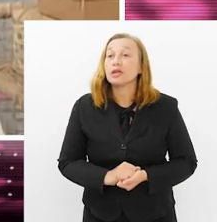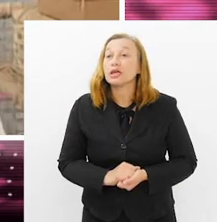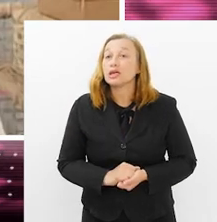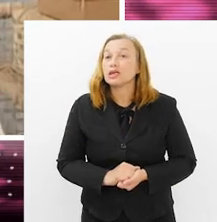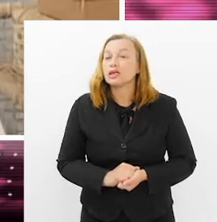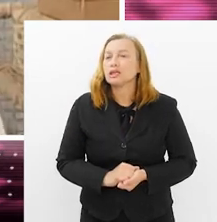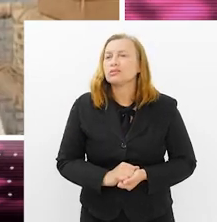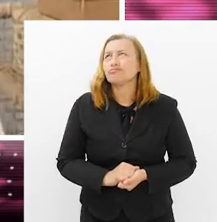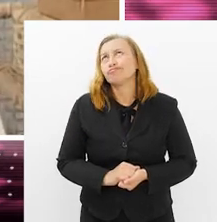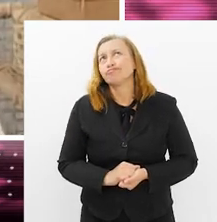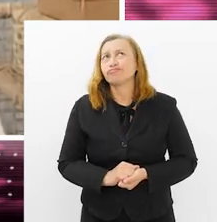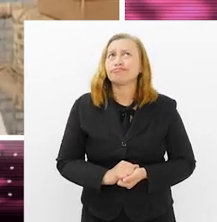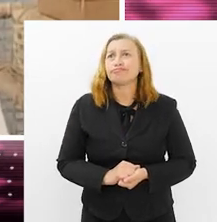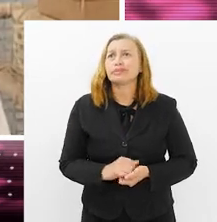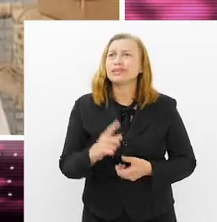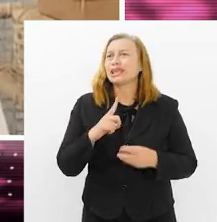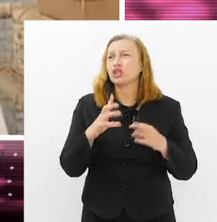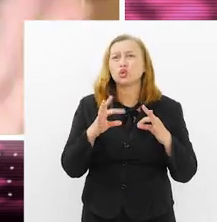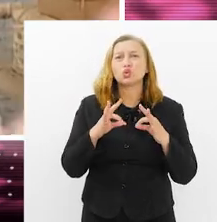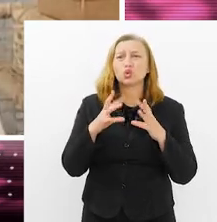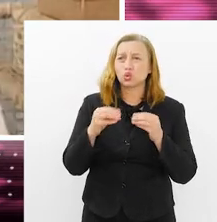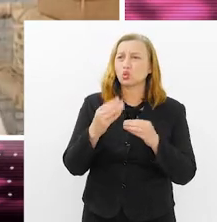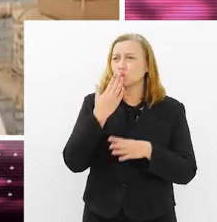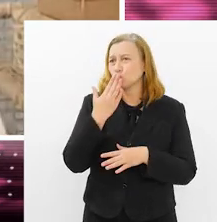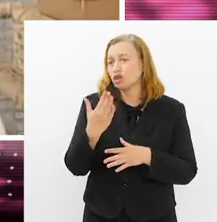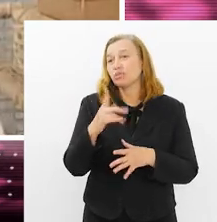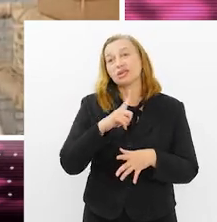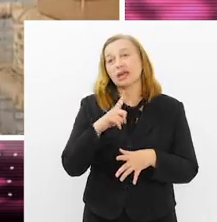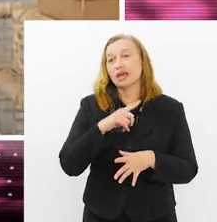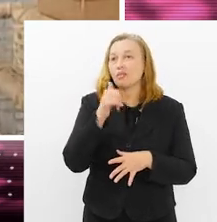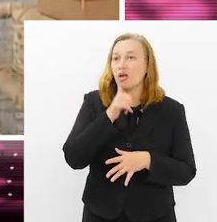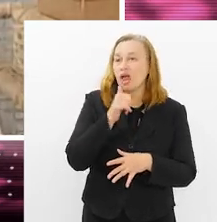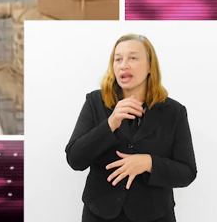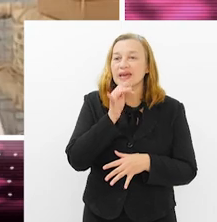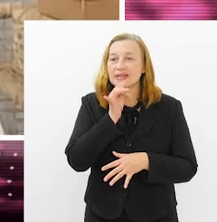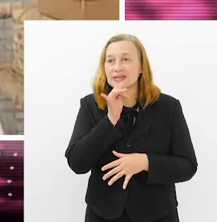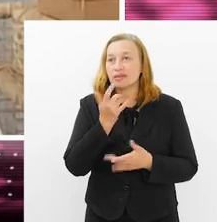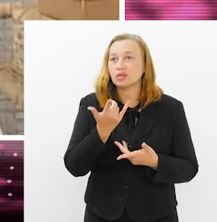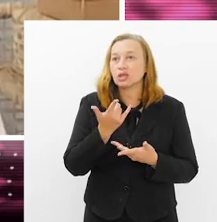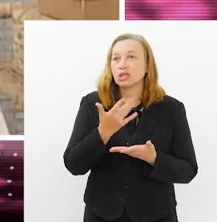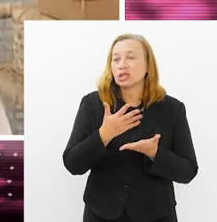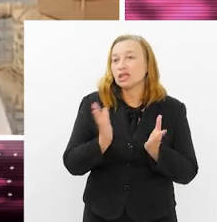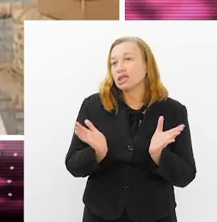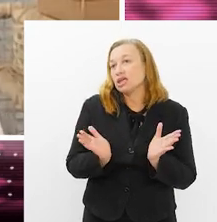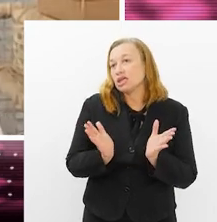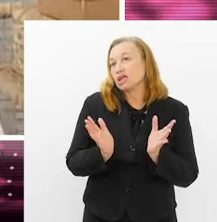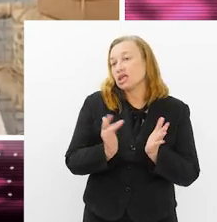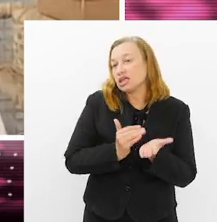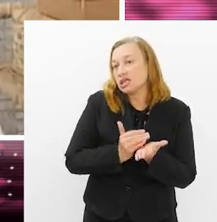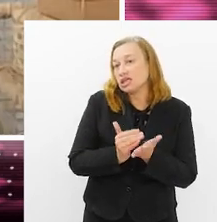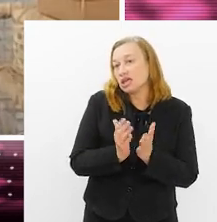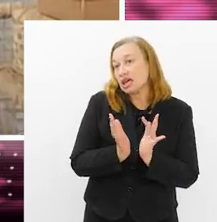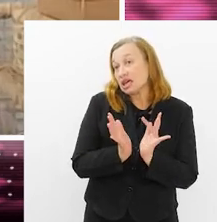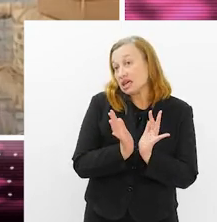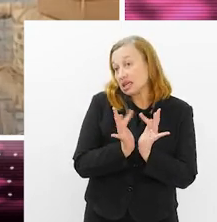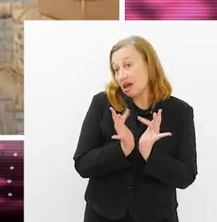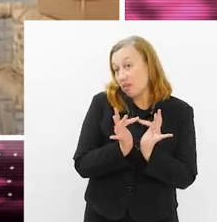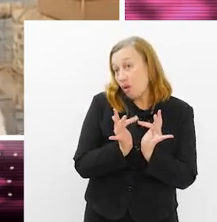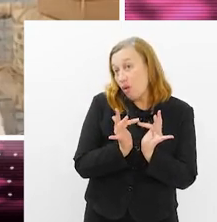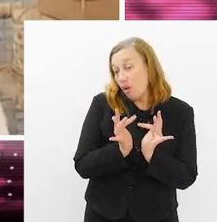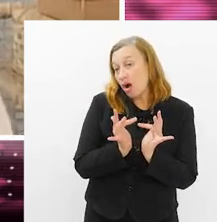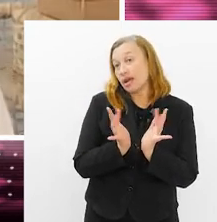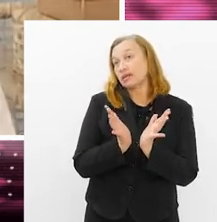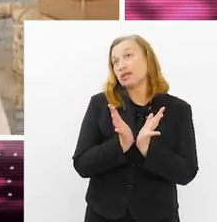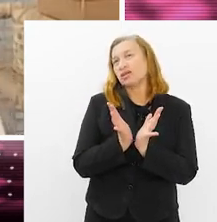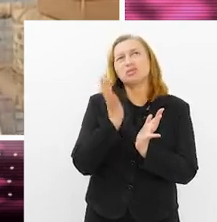E tem, assim, de todos os tipos. Tem as mulheres, por exemplo, que começam um relacionamento e elas ainda